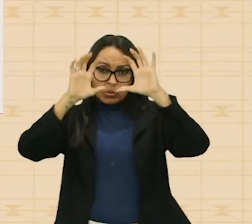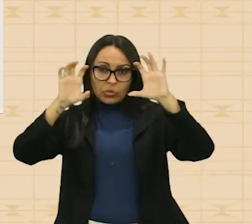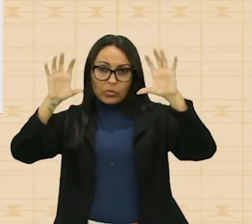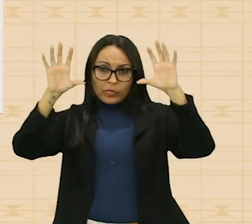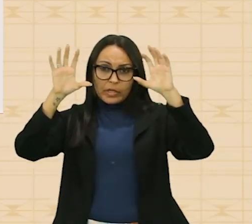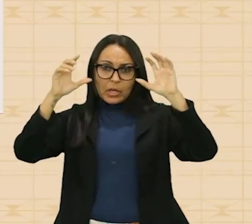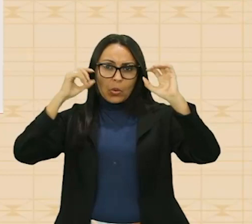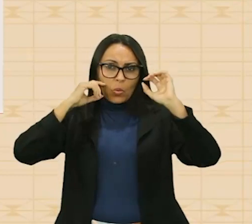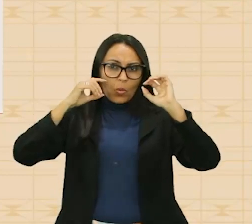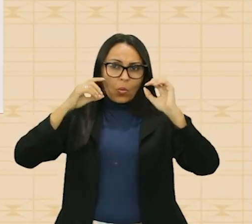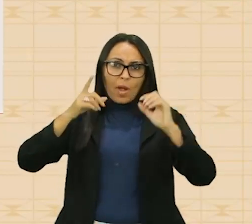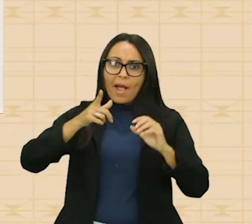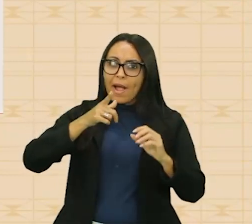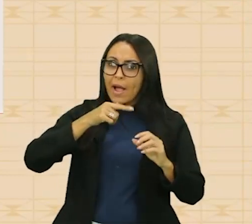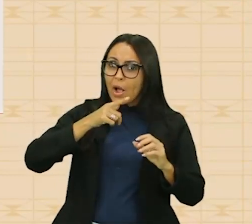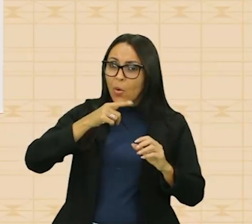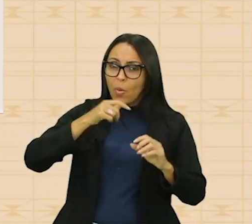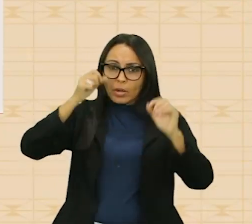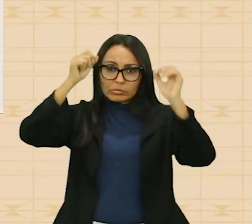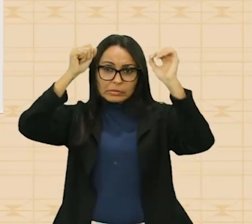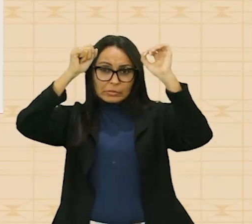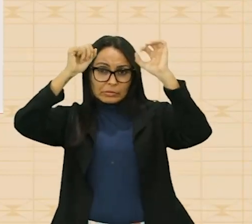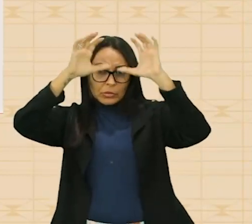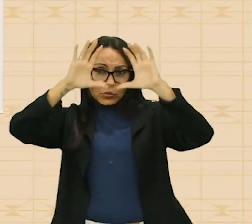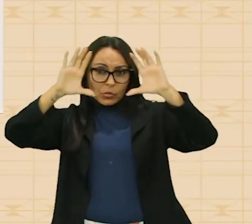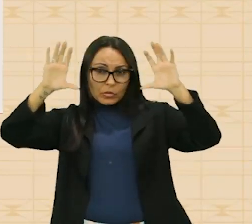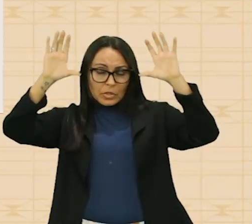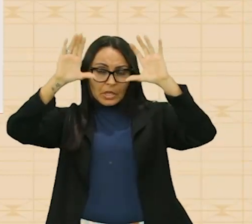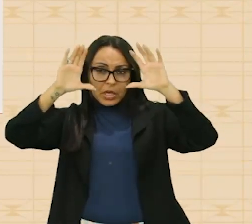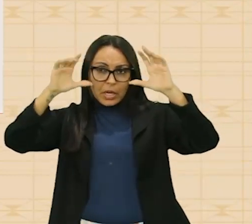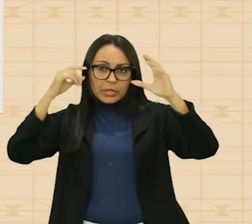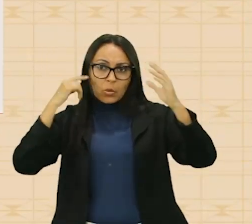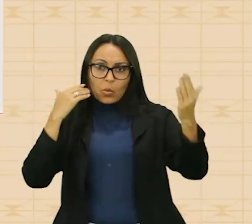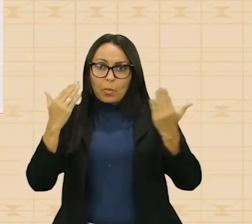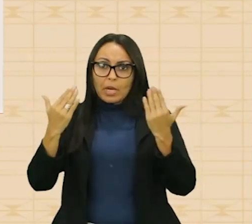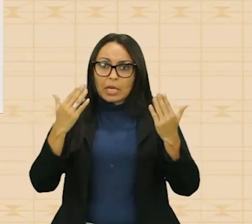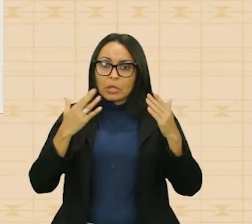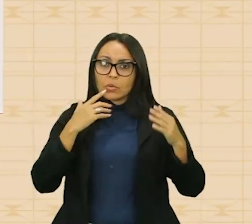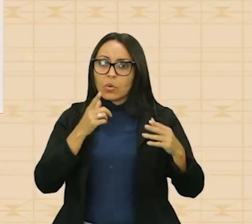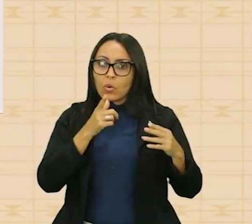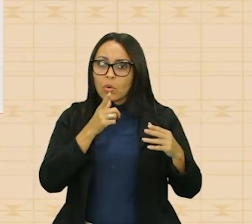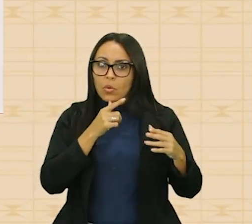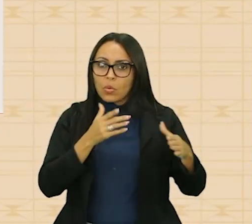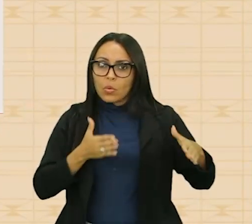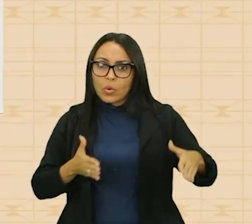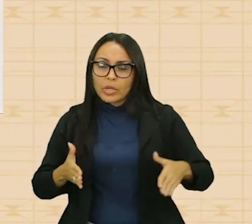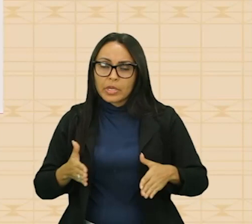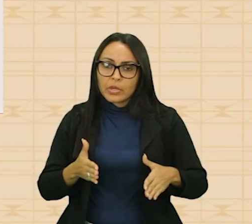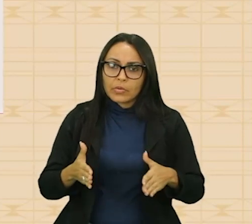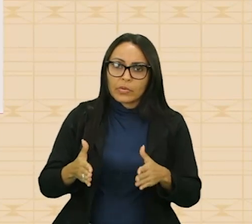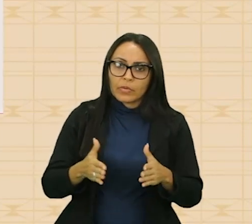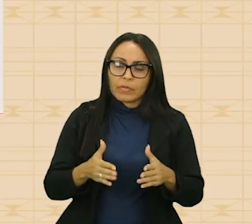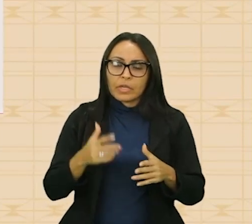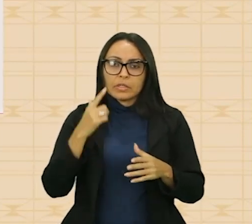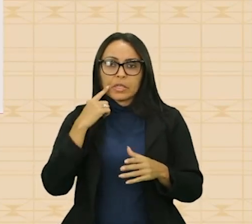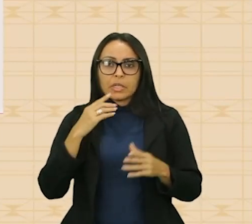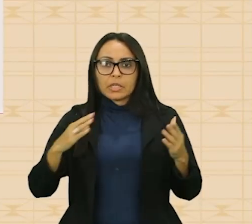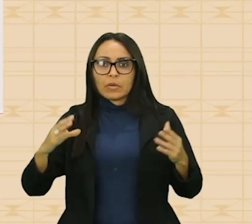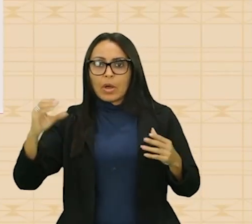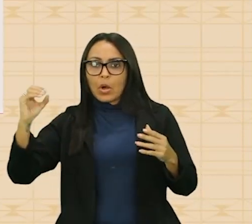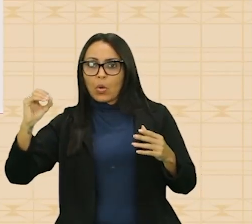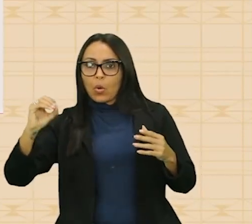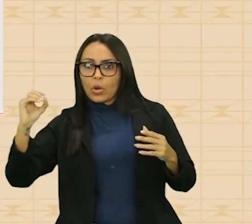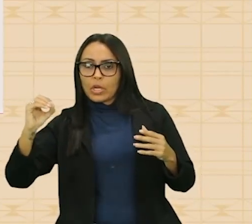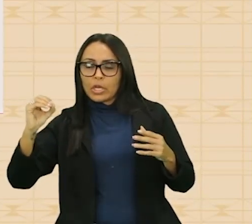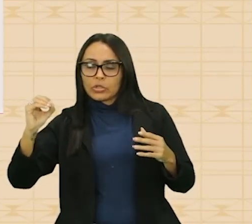água, a ponto de ser comparado com um rio voador, ela vai seguindo ali em direção ao oeste, Só que ela